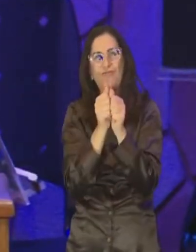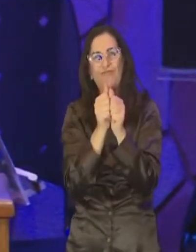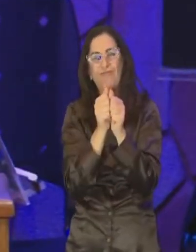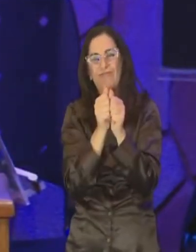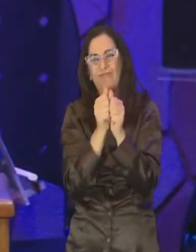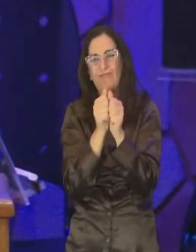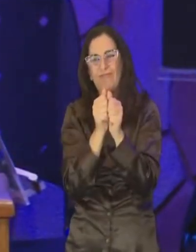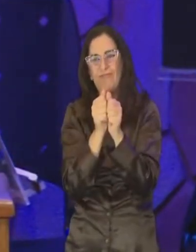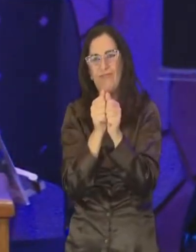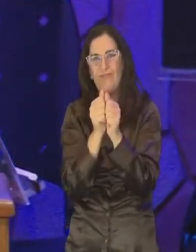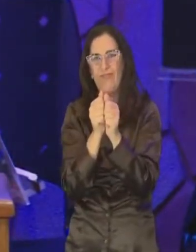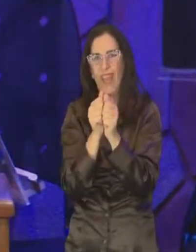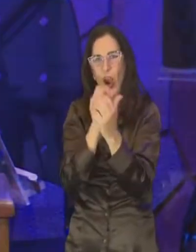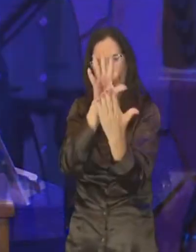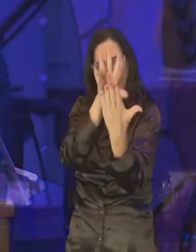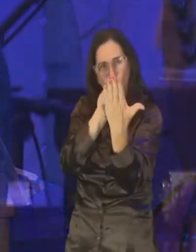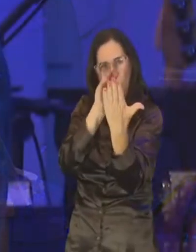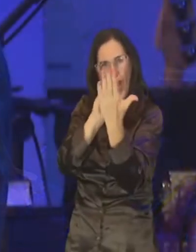seguir o exemplo.